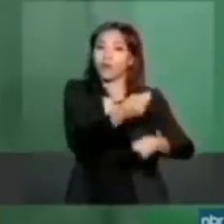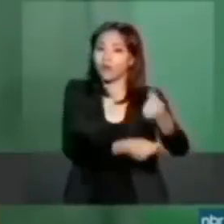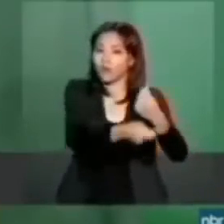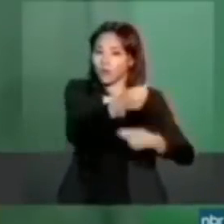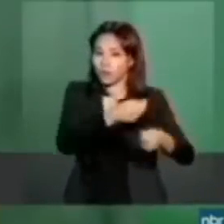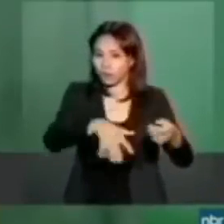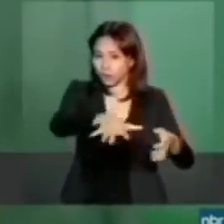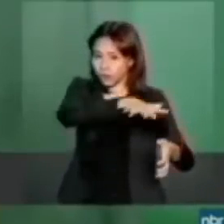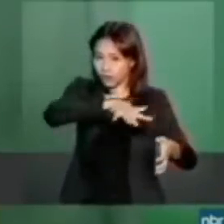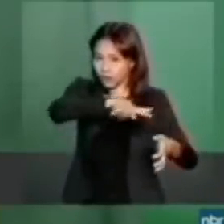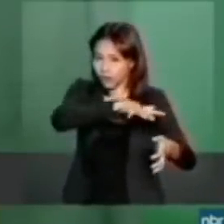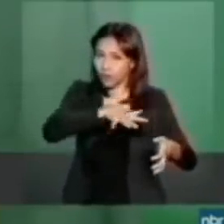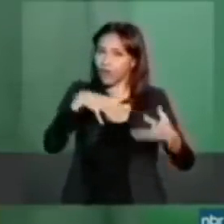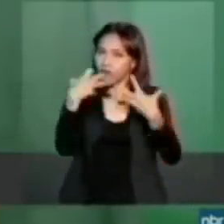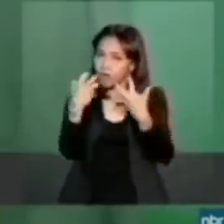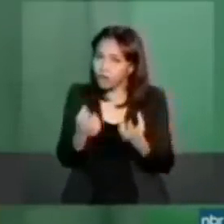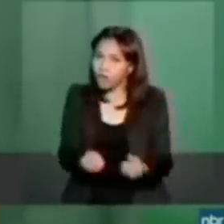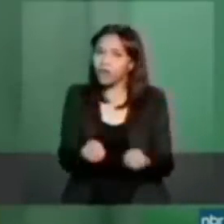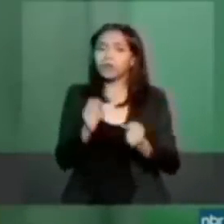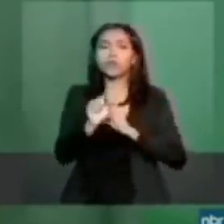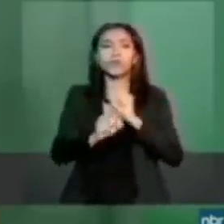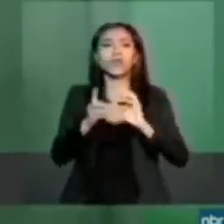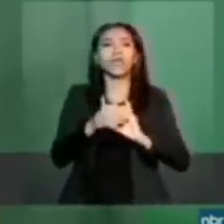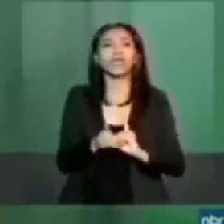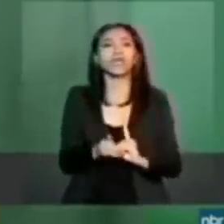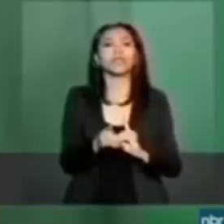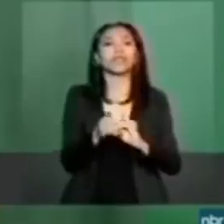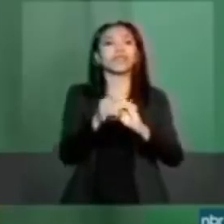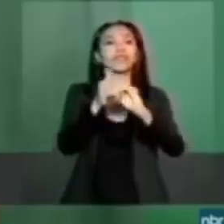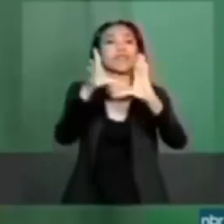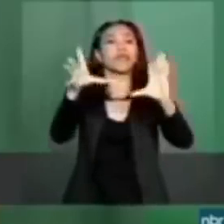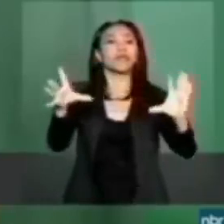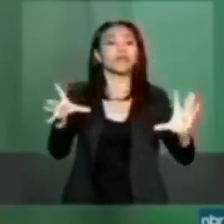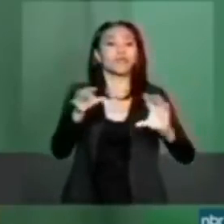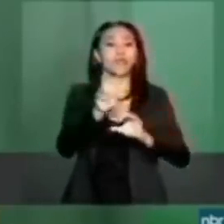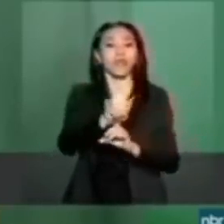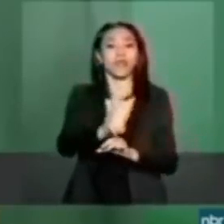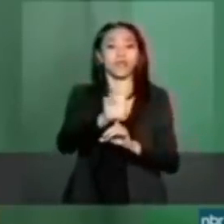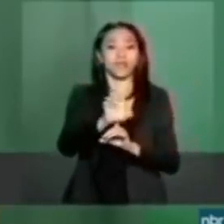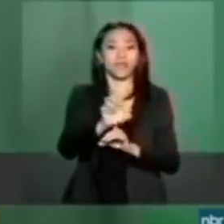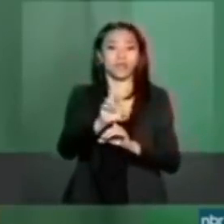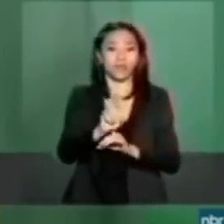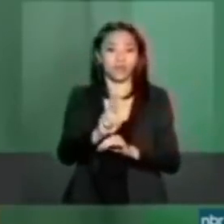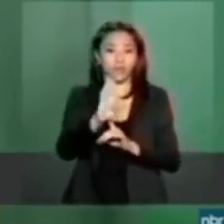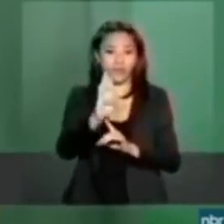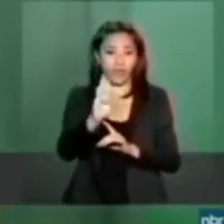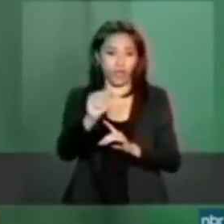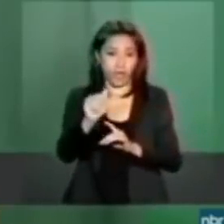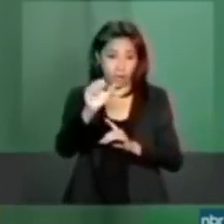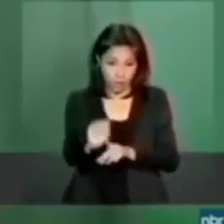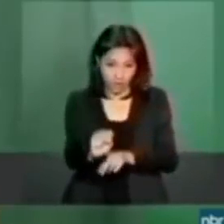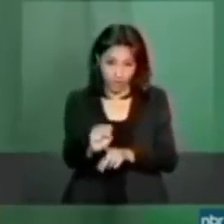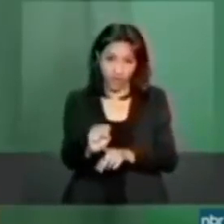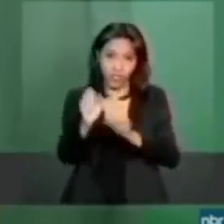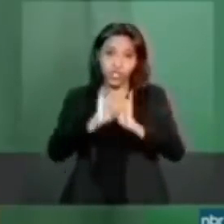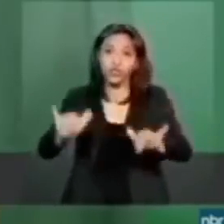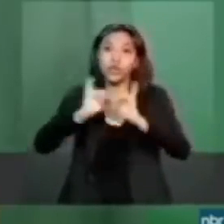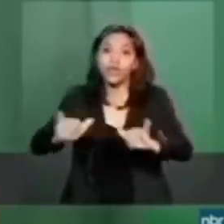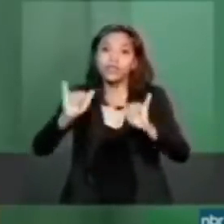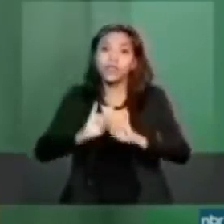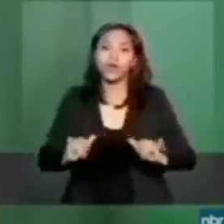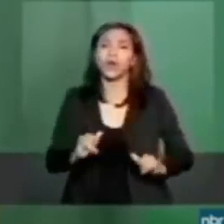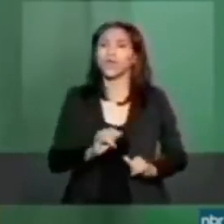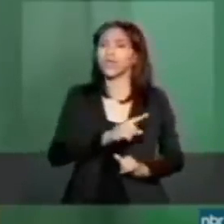Nós vamos democratizar as verbas publicitárias. Nenhum órgão de imprensa